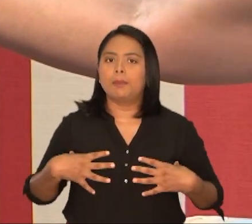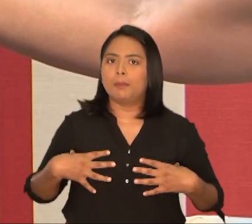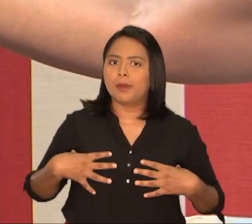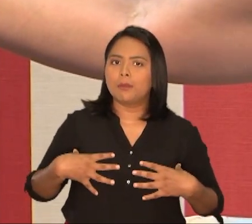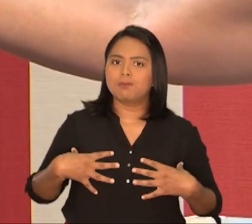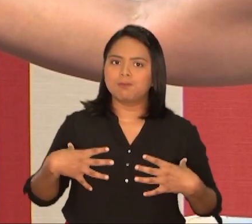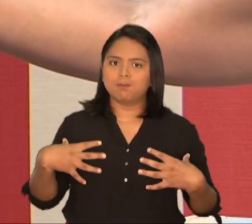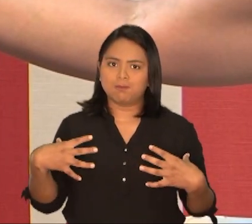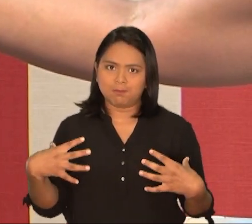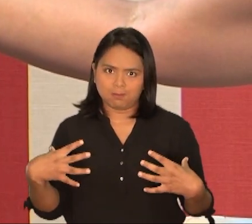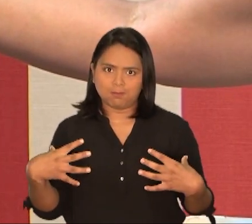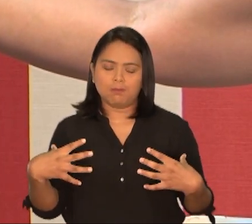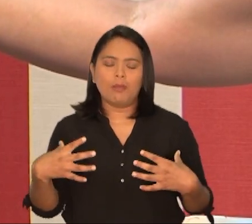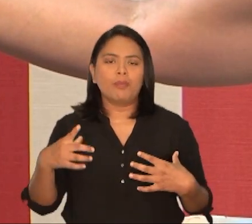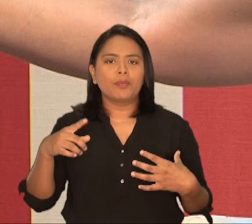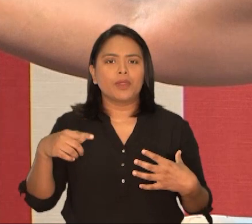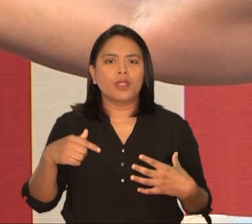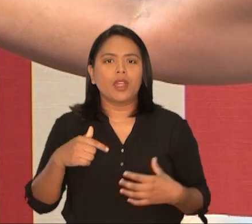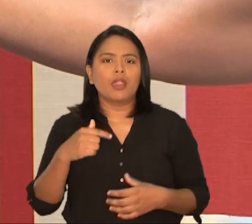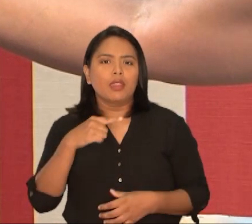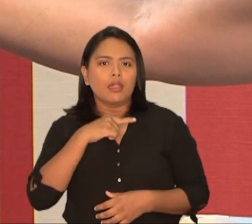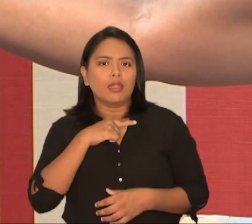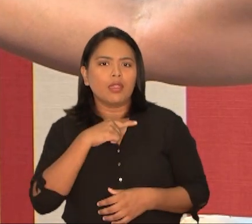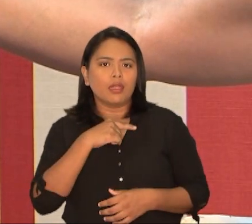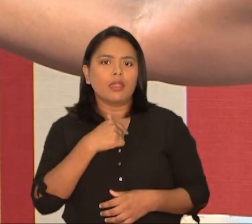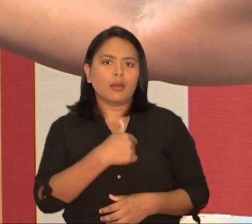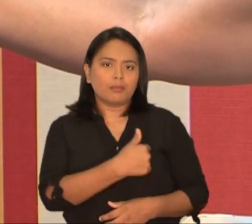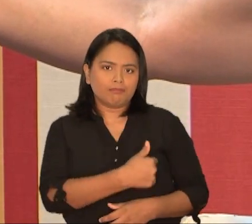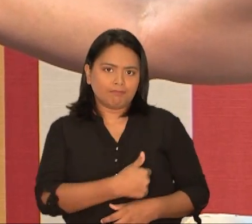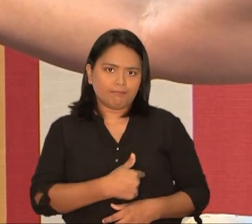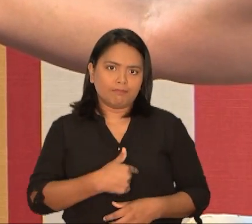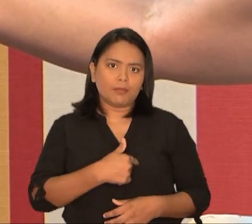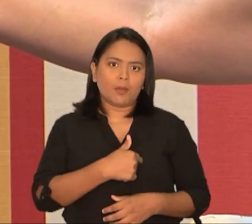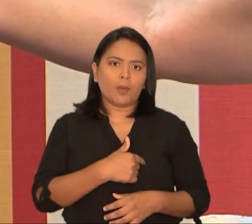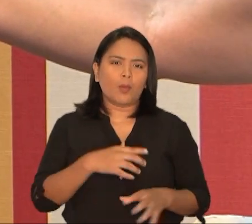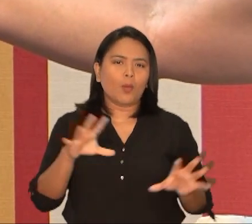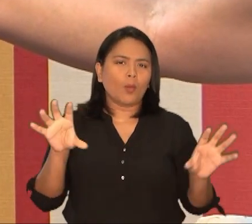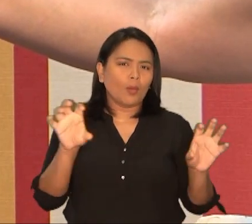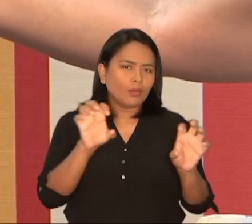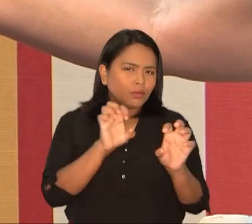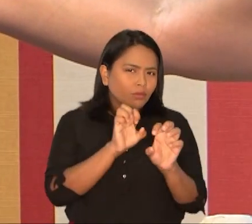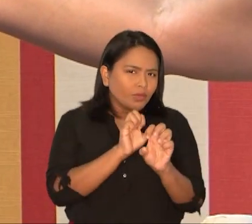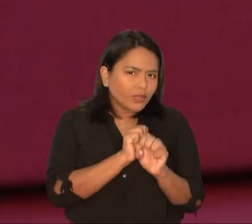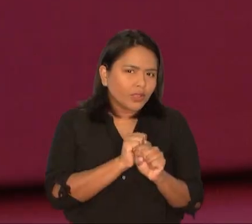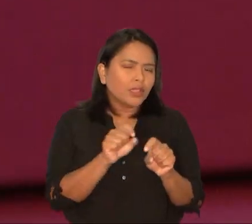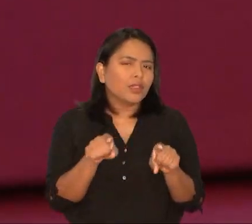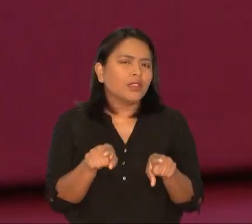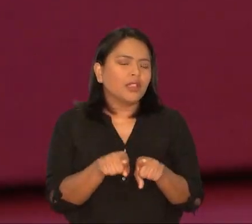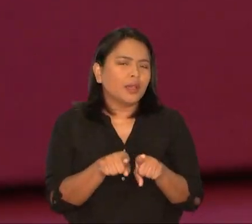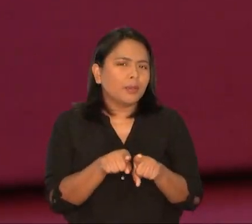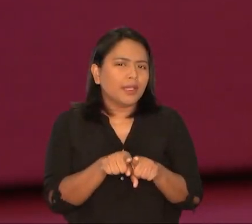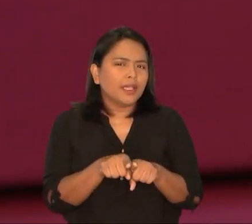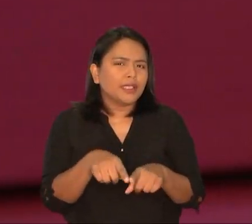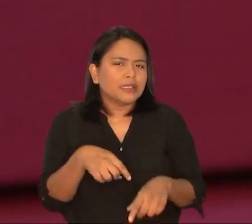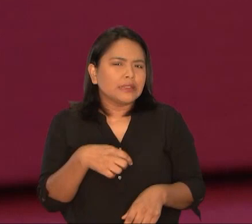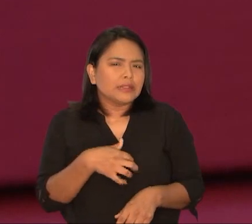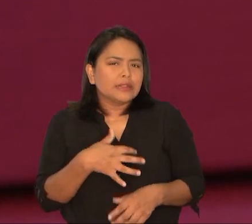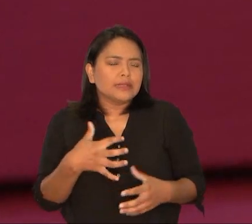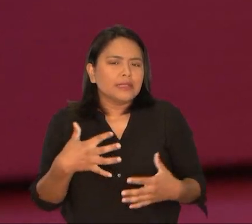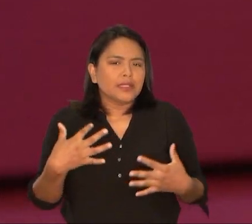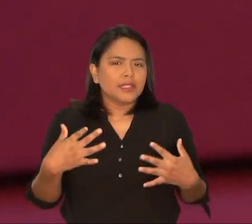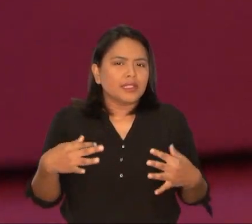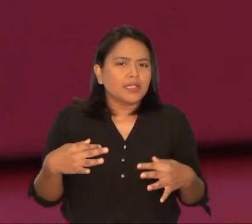volume, normalmente essa região aqui, elas escurecem também, né? Elas ficam sensíveis, às vezes a gente percebe até